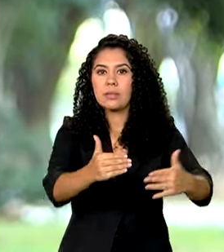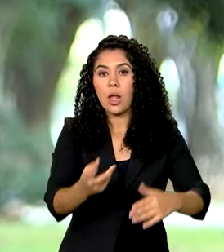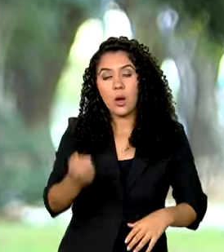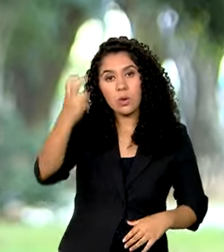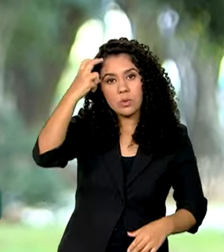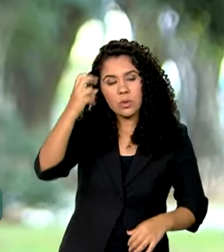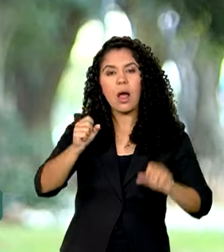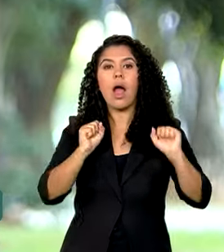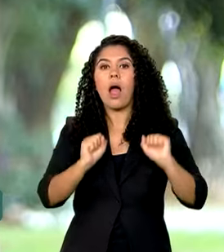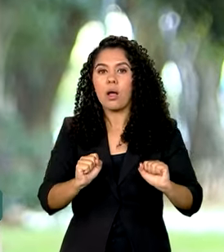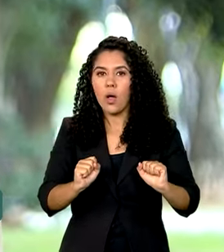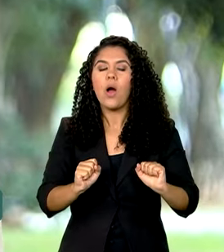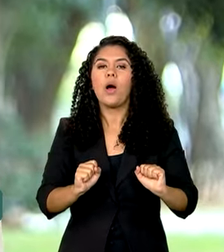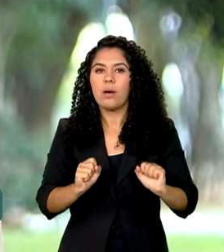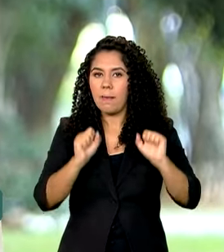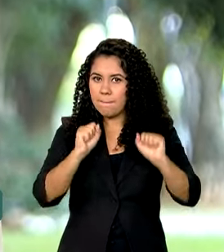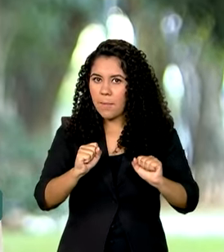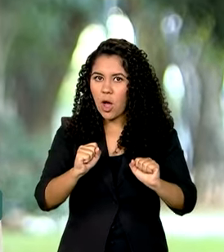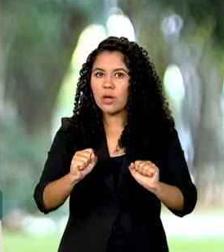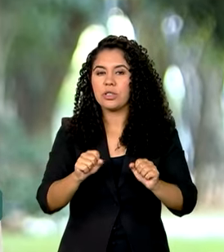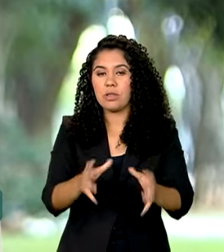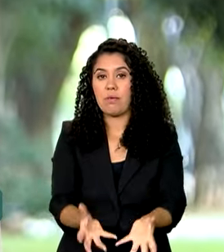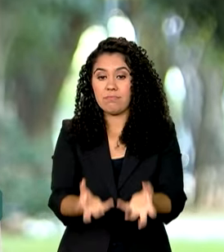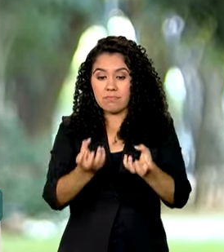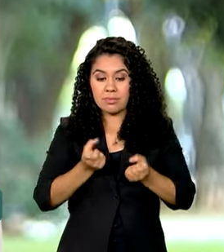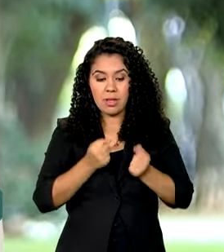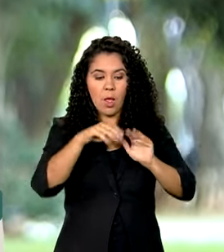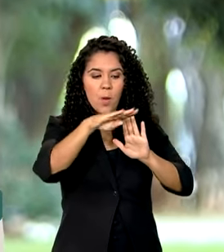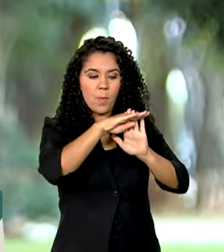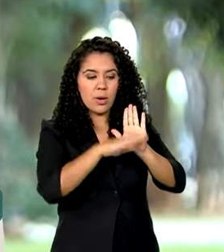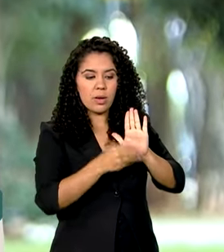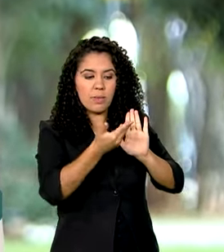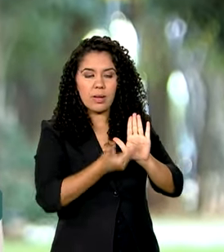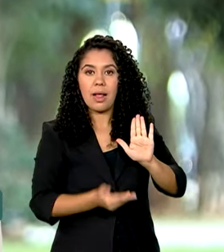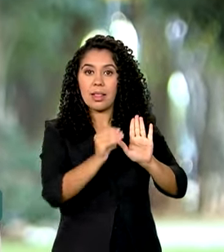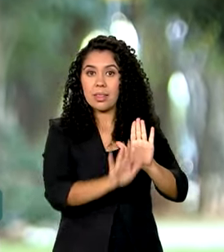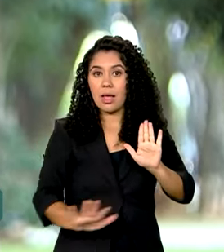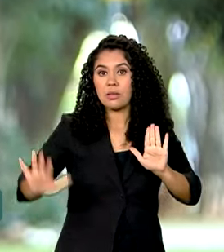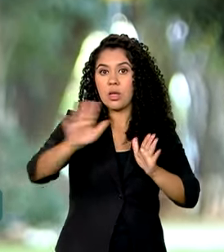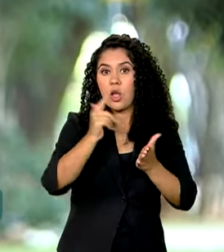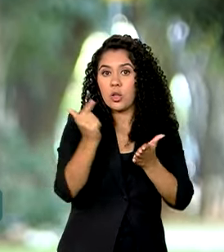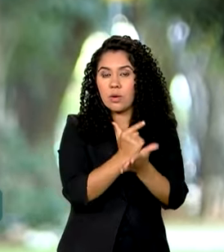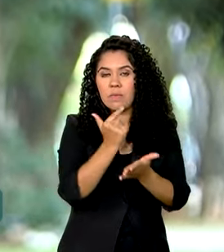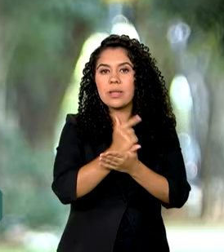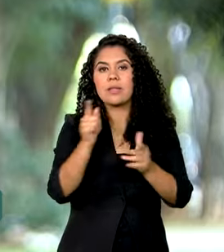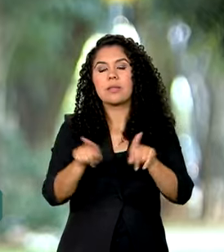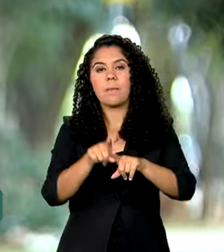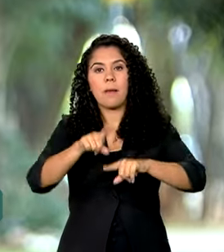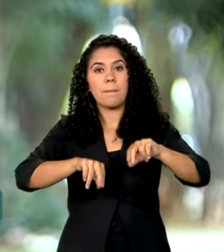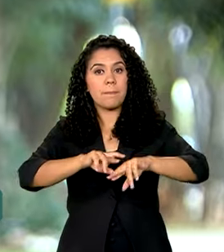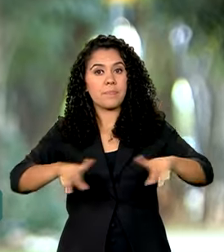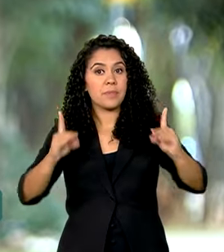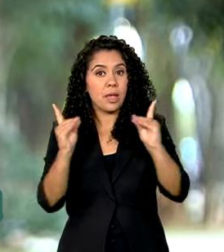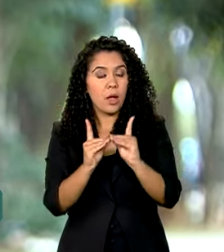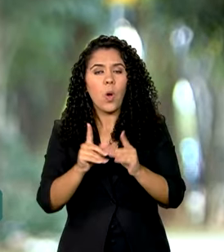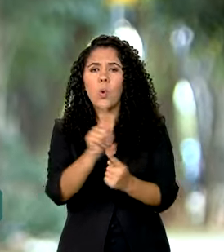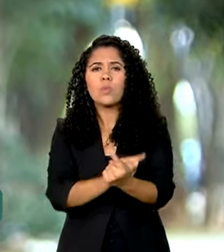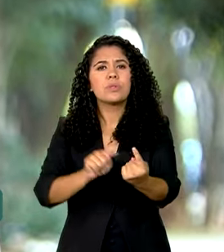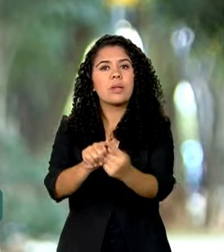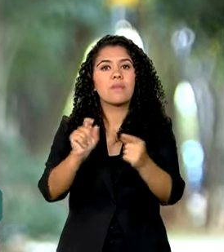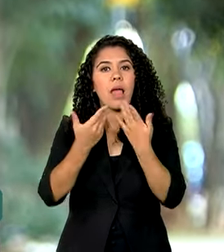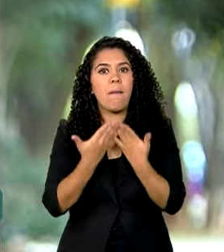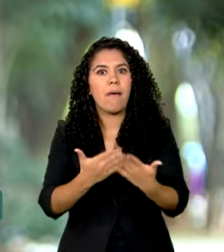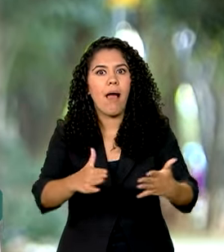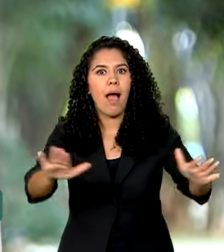podem agora fazer parte do Programa Nacional do Livro e do Manual Didático. O objetivo é ampliar os